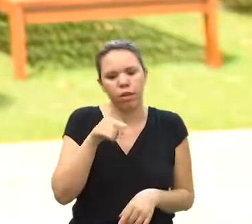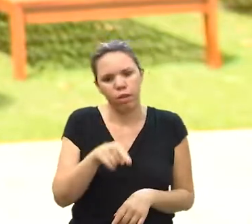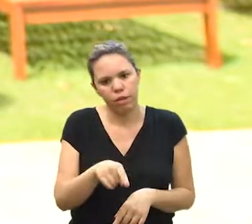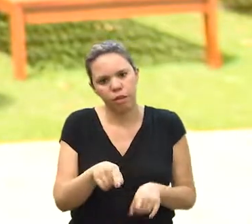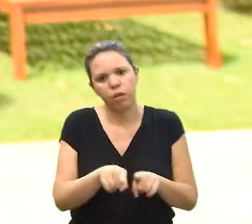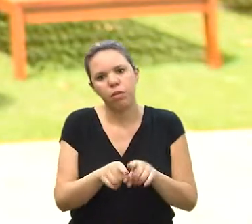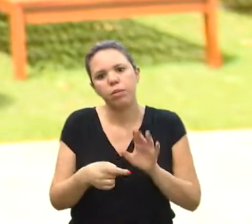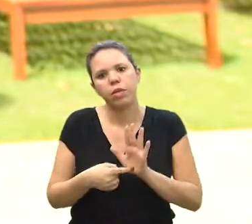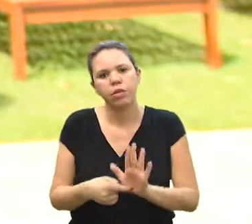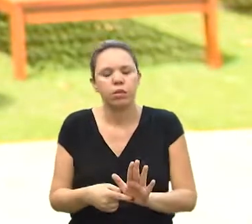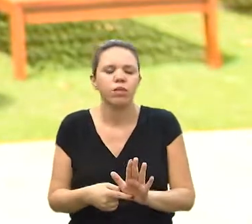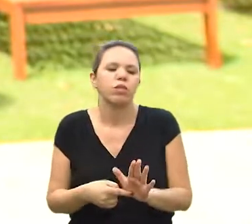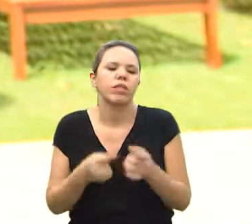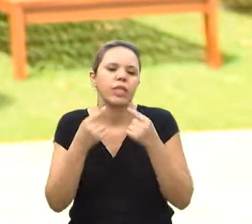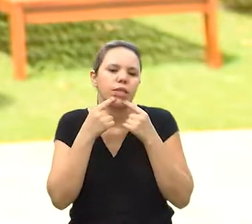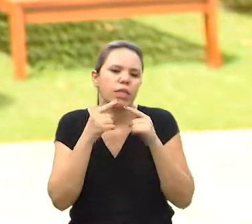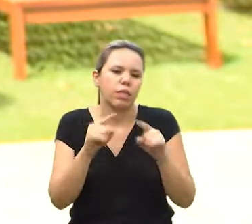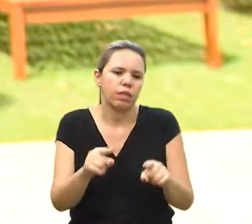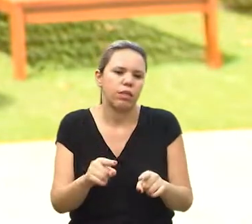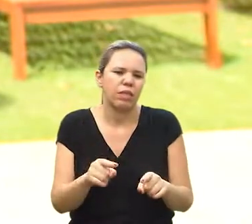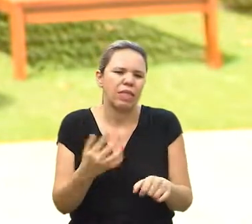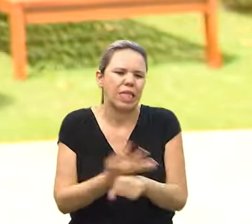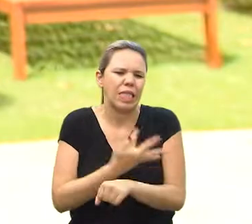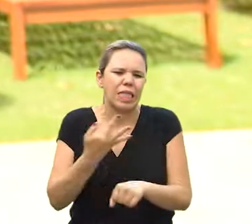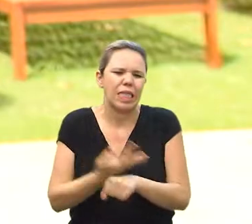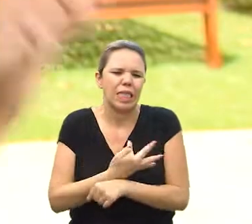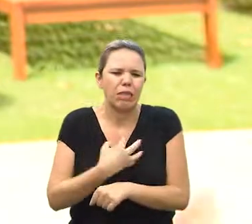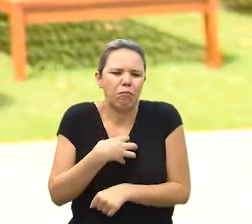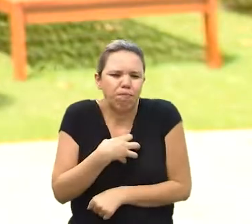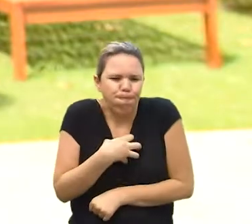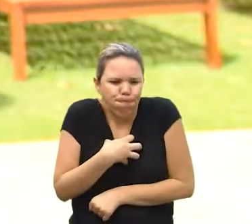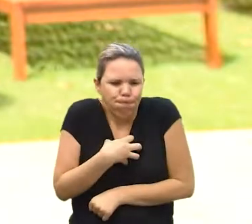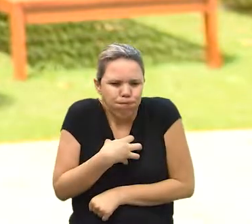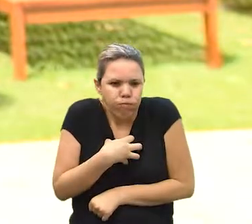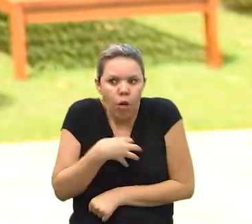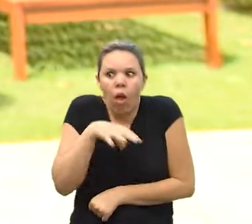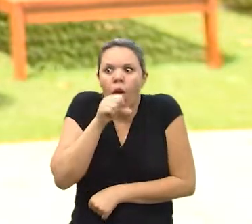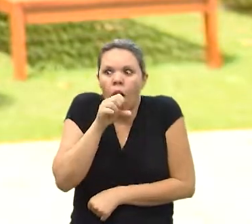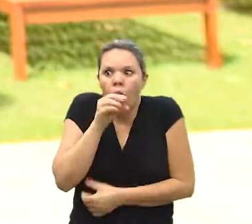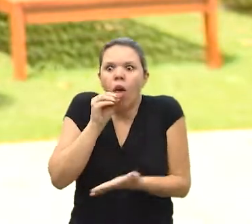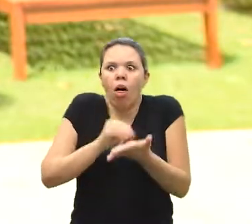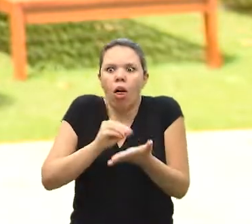também apresentam queixam de aperto no peito e falta de ar.